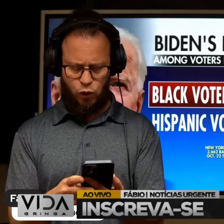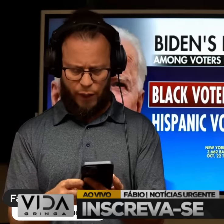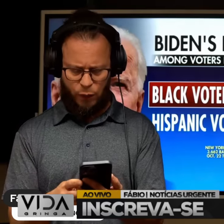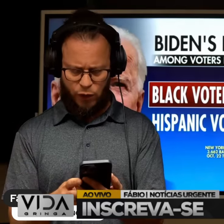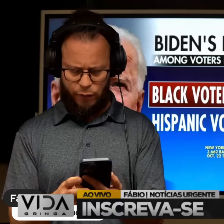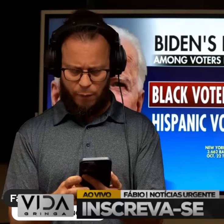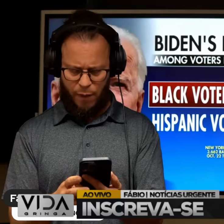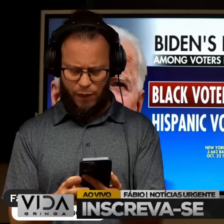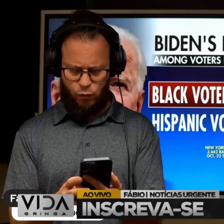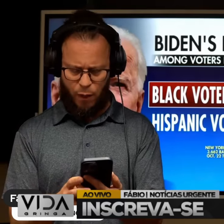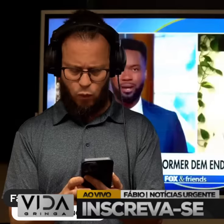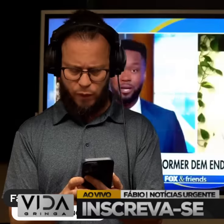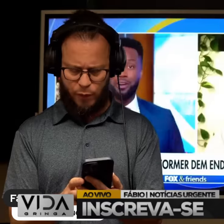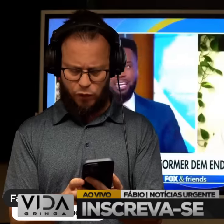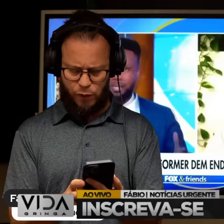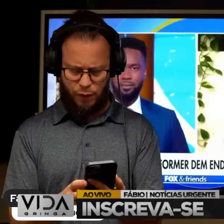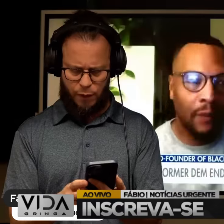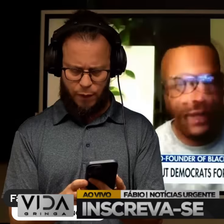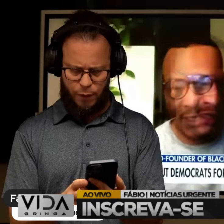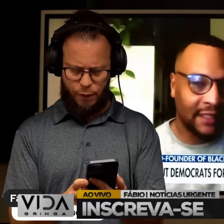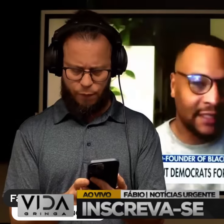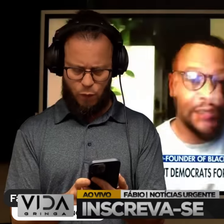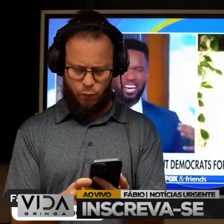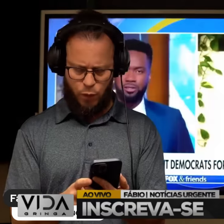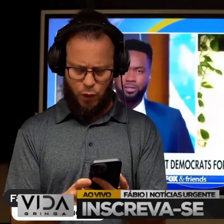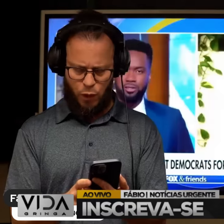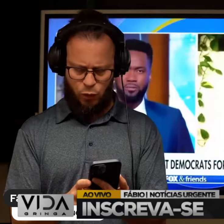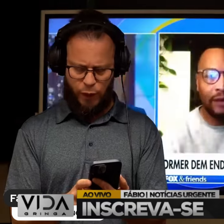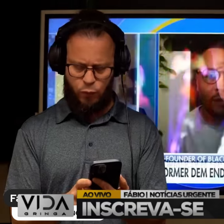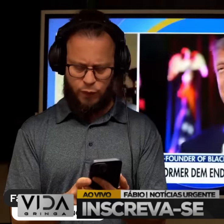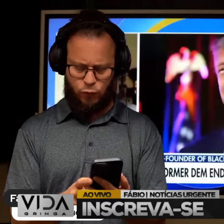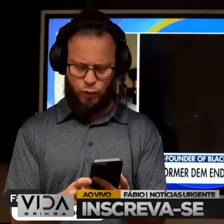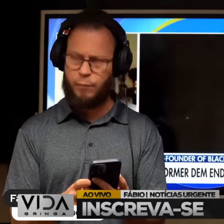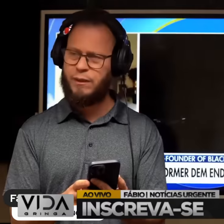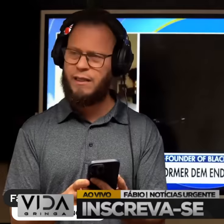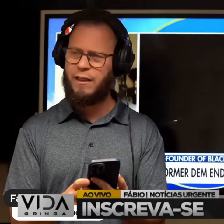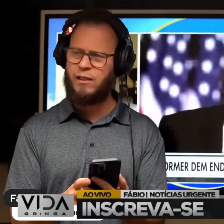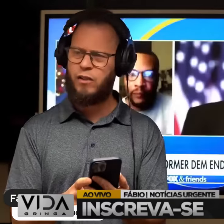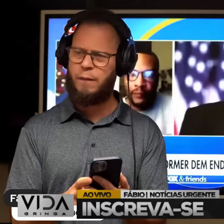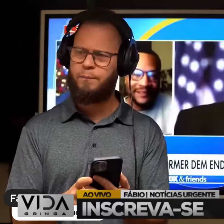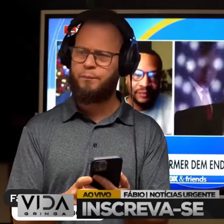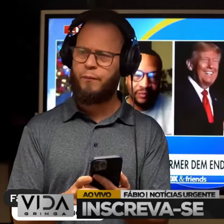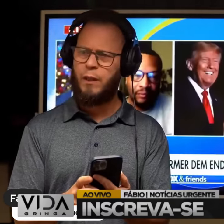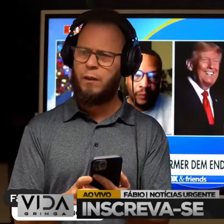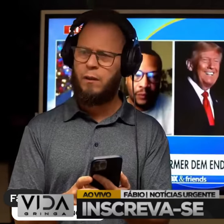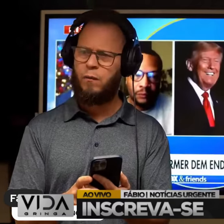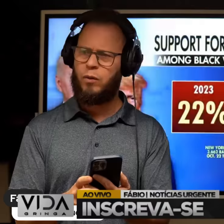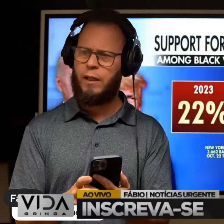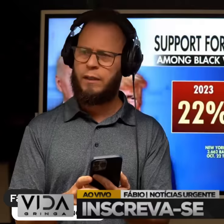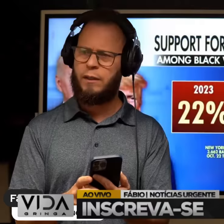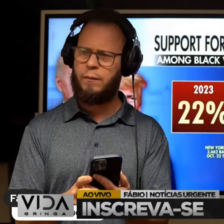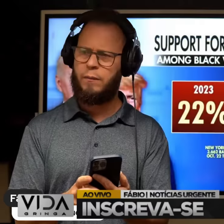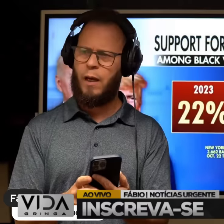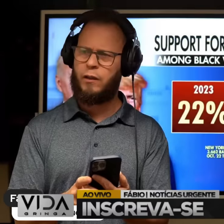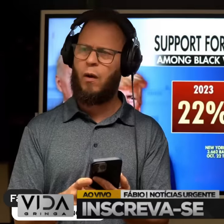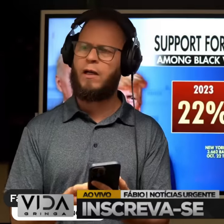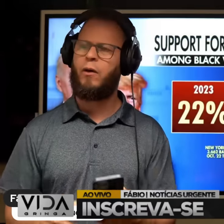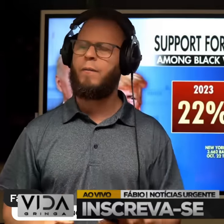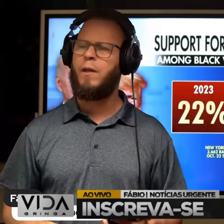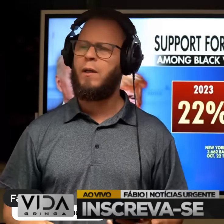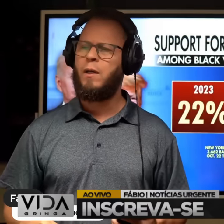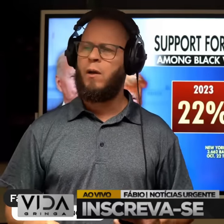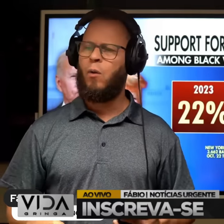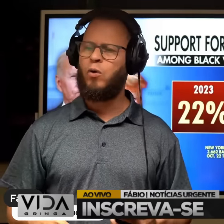Deixa eu mostrar aqui, eu acho que tem mais uma outra pesquisa aqui. Eu não quero botar tudo aqui, porque está em inglês, né? Vou botar aqui. Aqui, olha